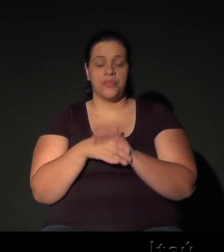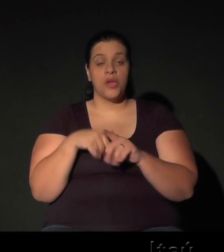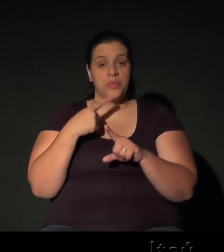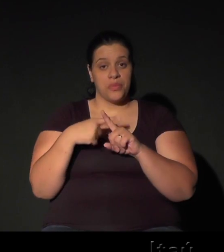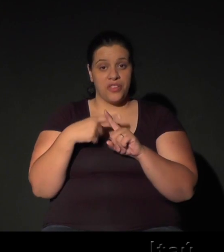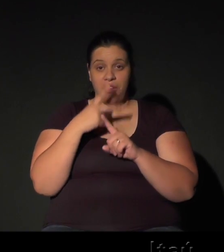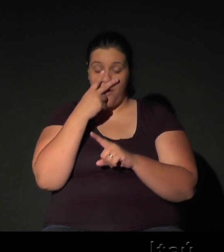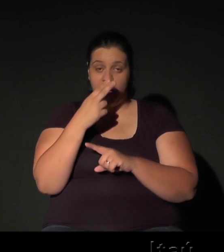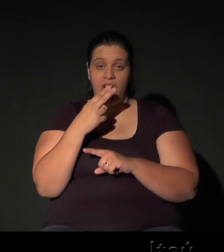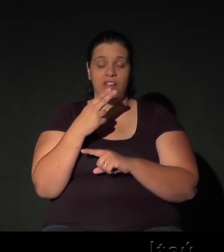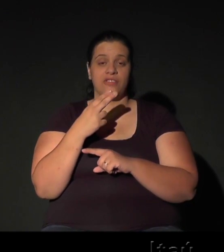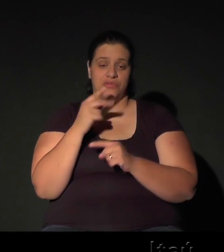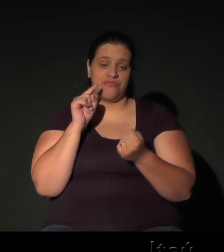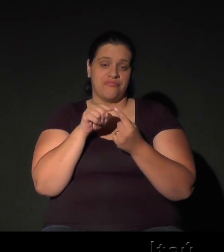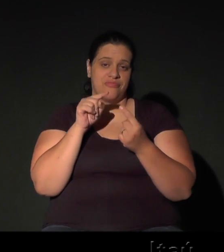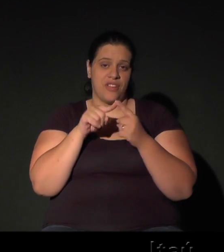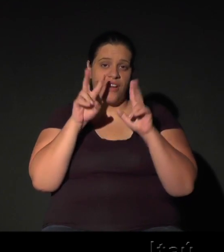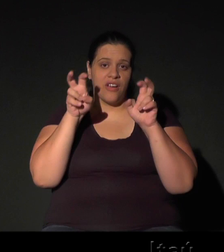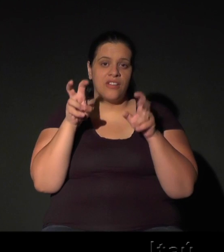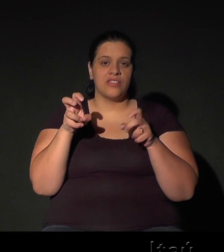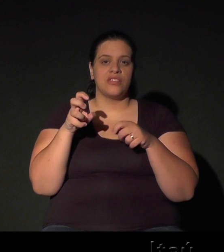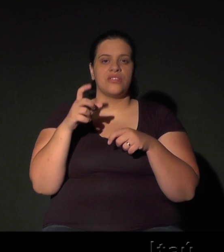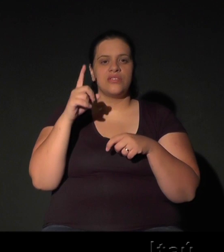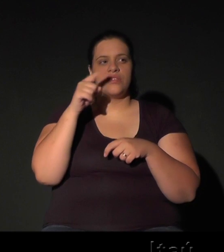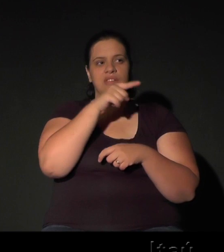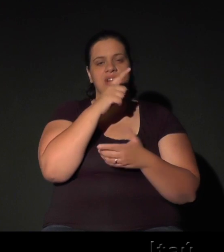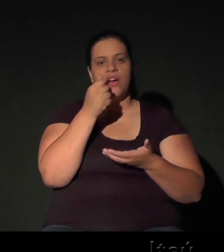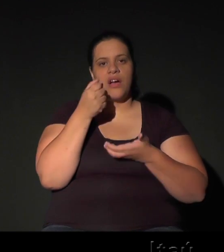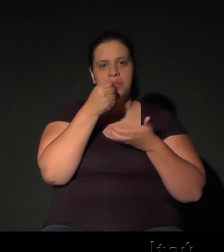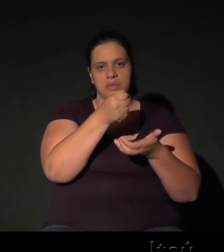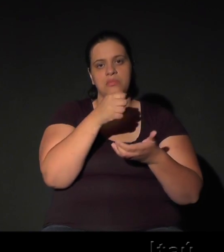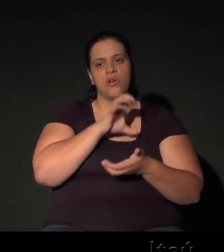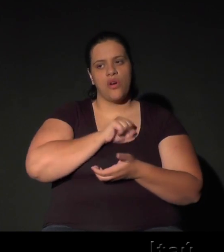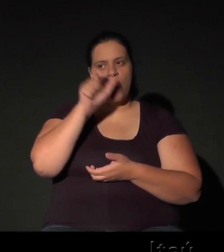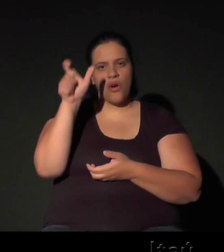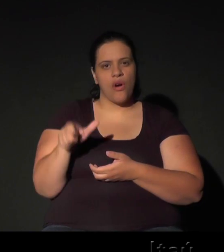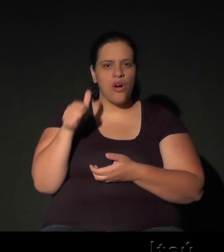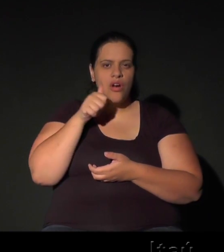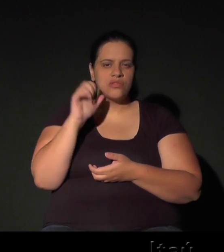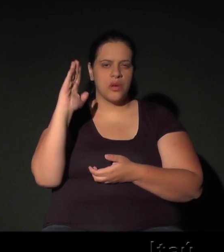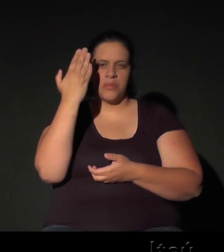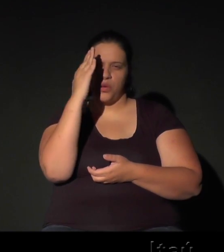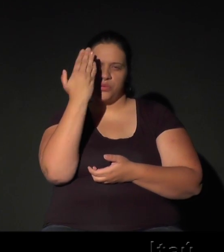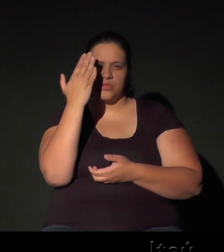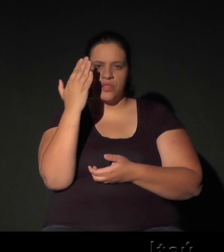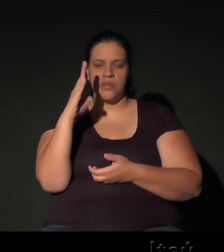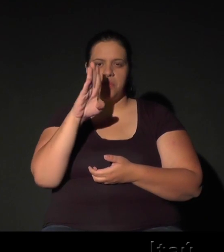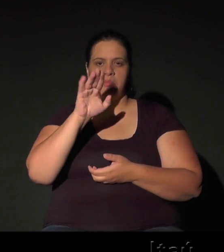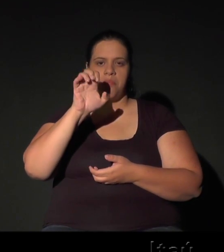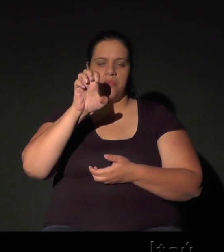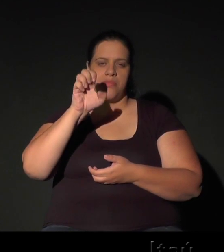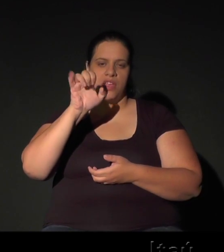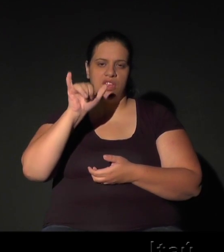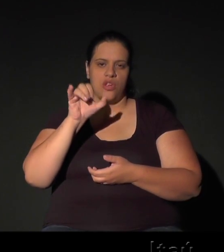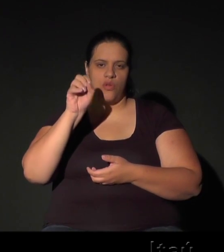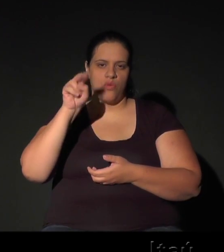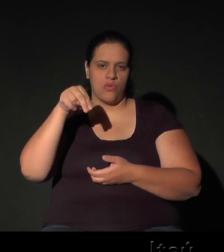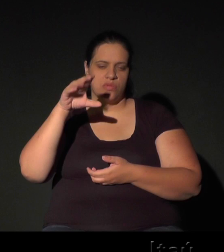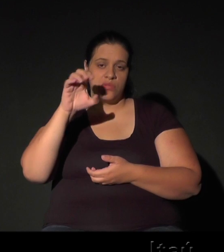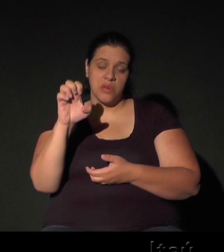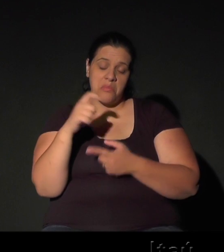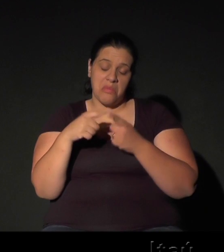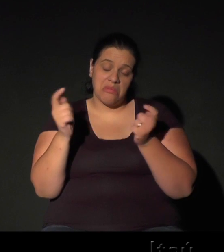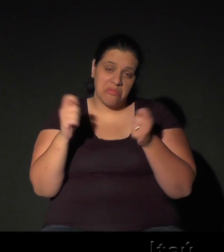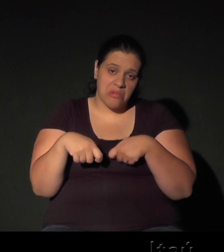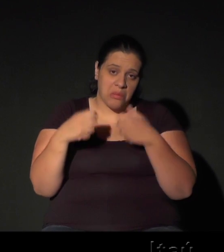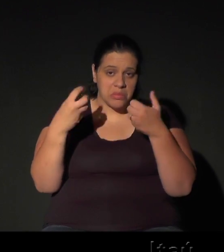porque acho que tem a ver com com esses discursos capitalistas eu gosto muito dela mas eu gostaria que vocês se você vocêes pudessem e